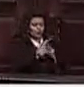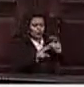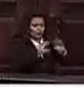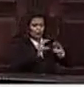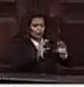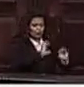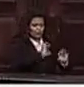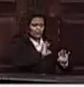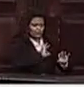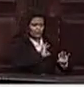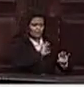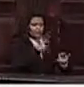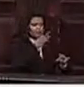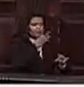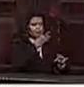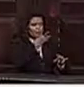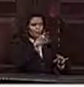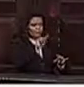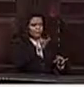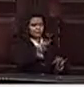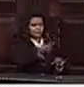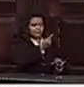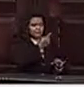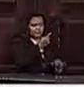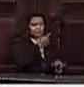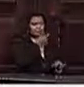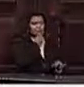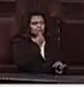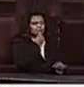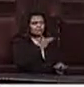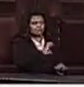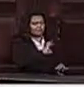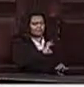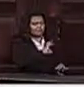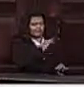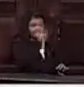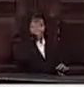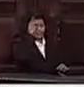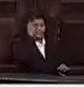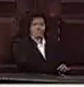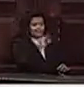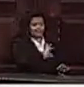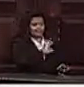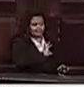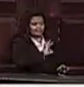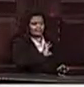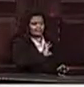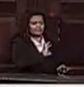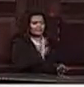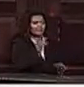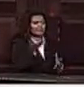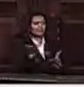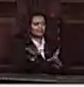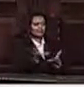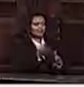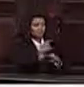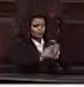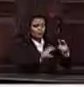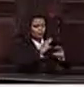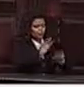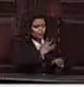concurso público de soldado, chamar os 96 papiloscopistas aprovados e